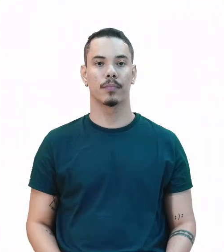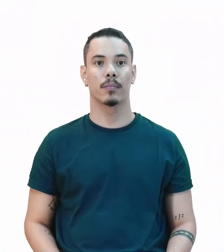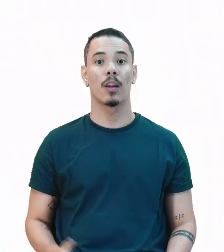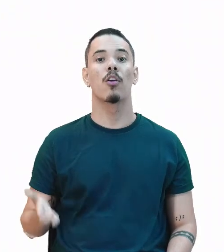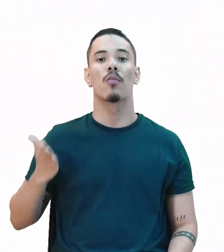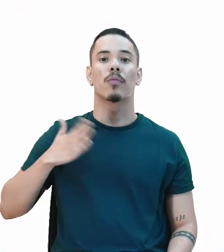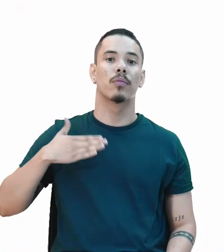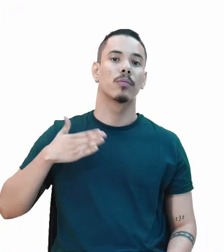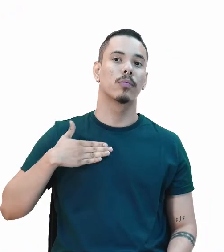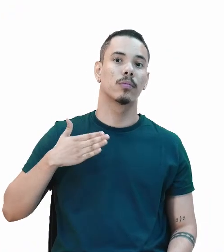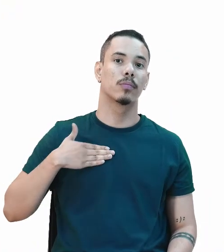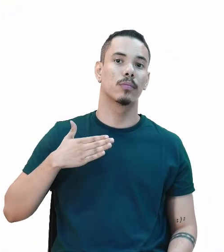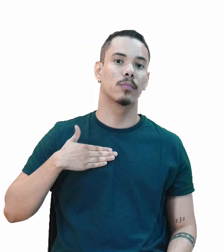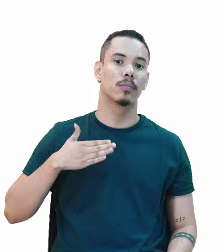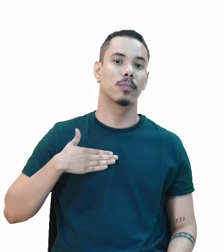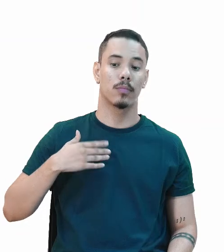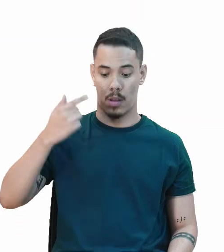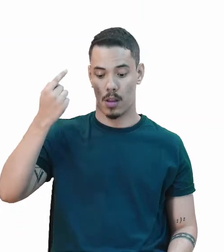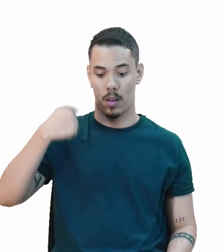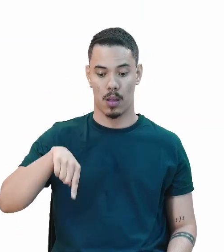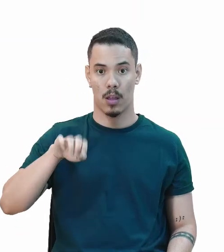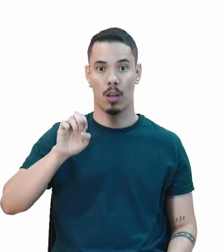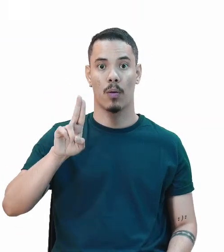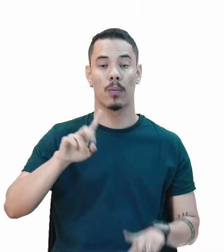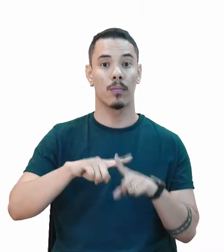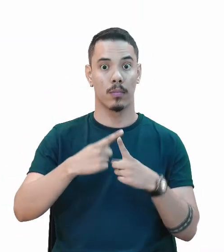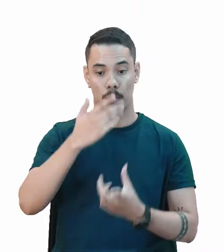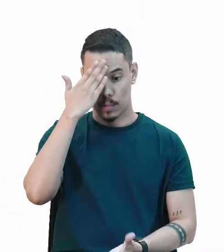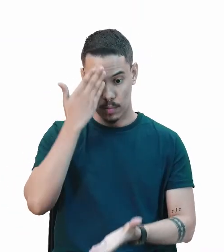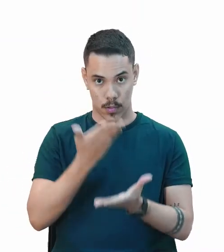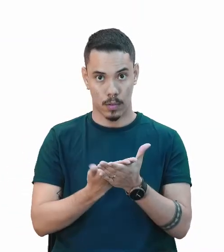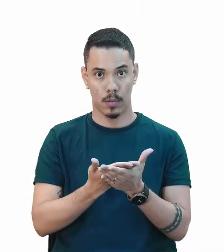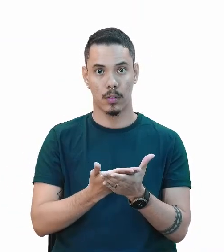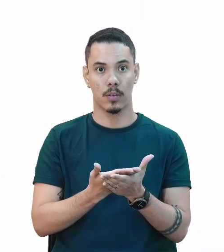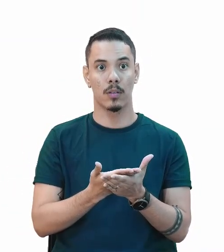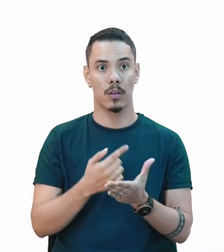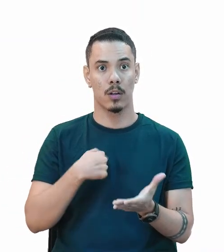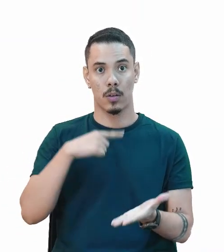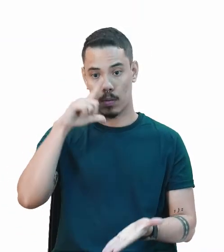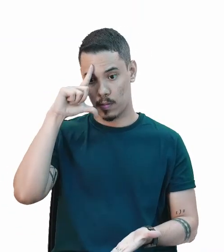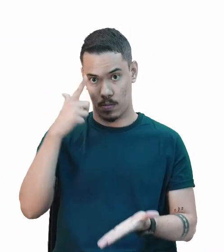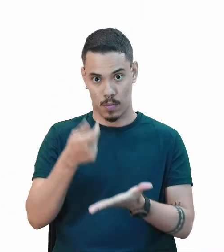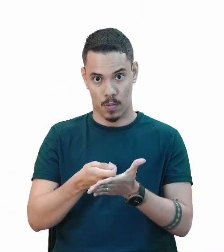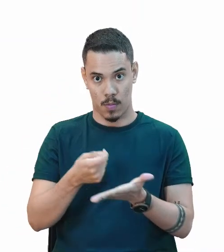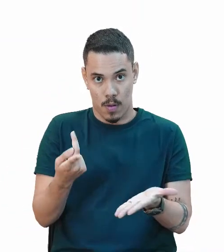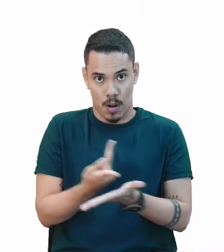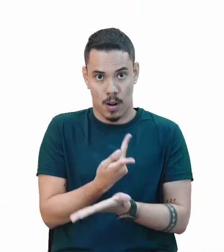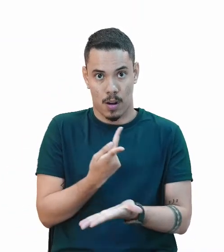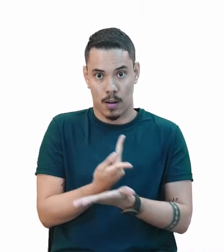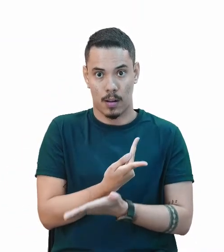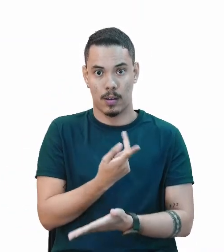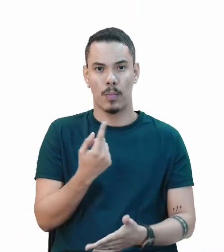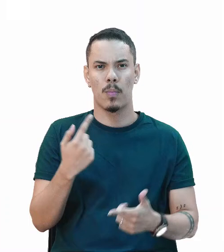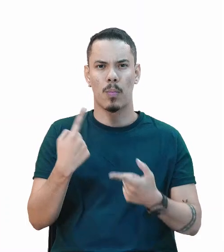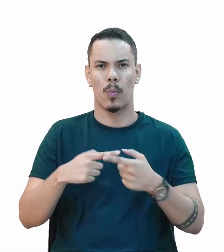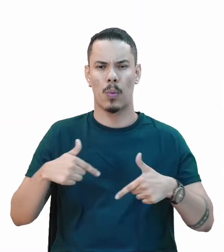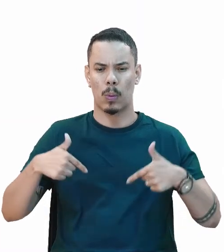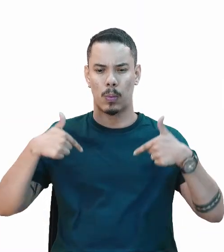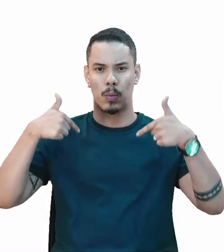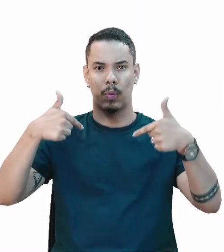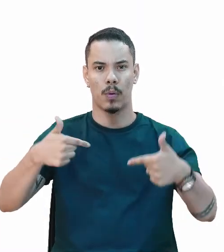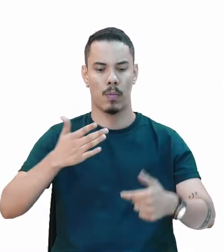fui eu, Teodoro, mas acreditas que tomei uma decisão errada se dediquei à